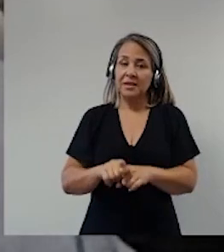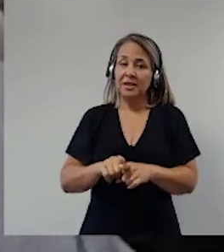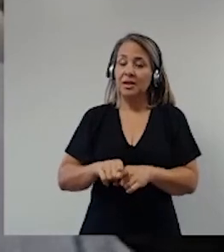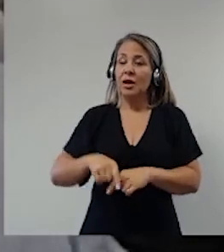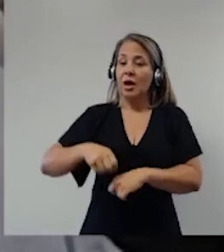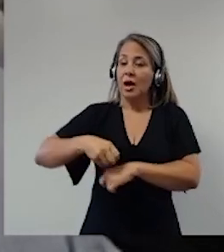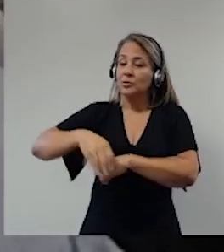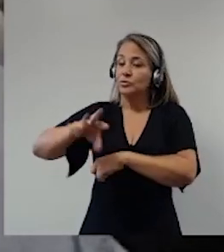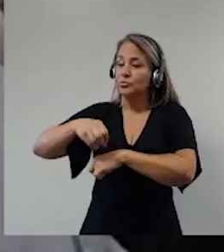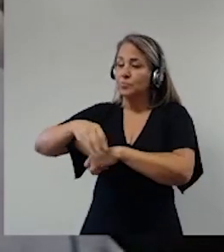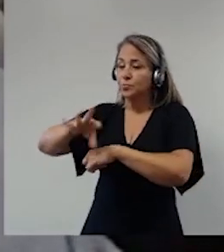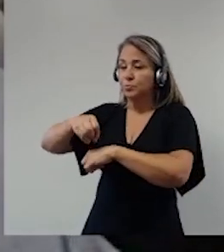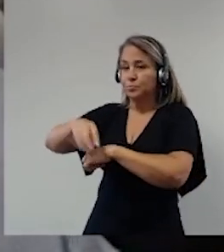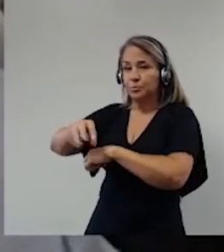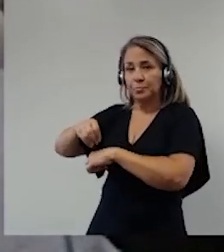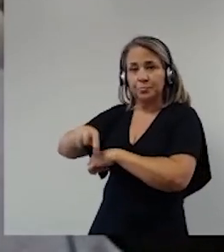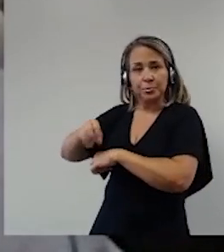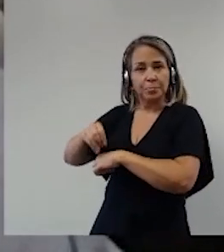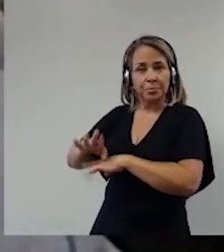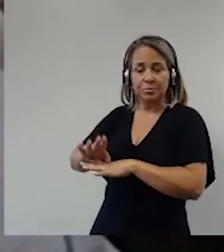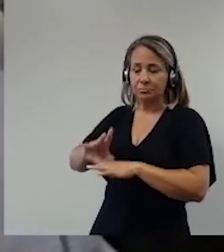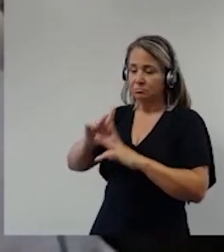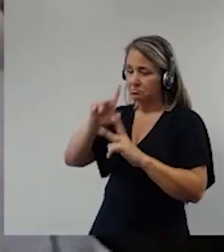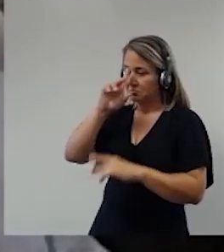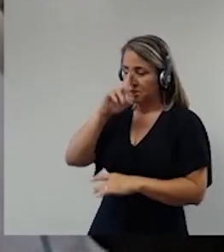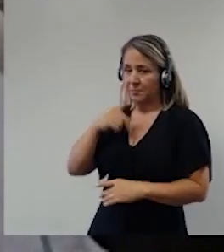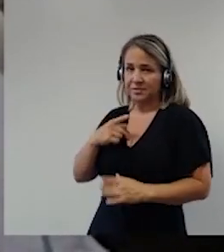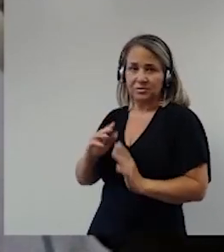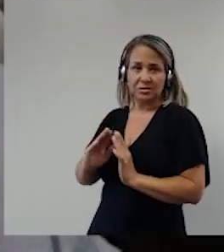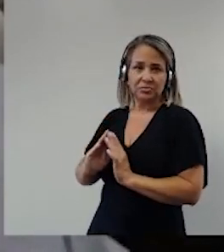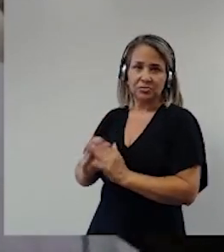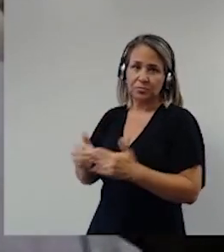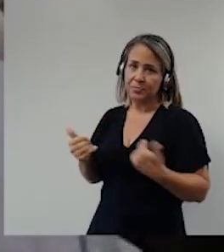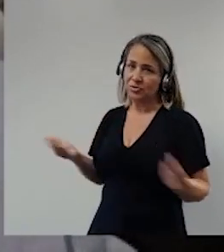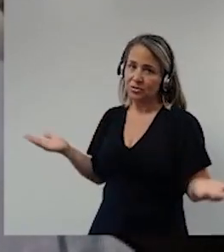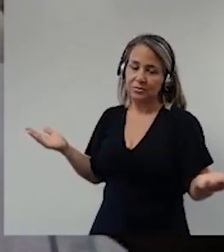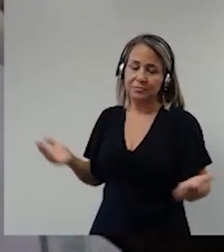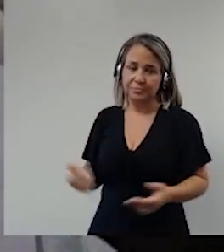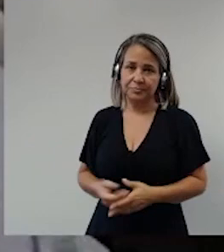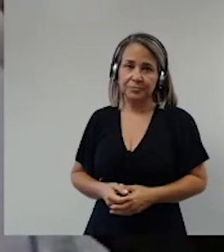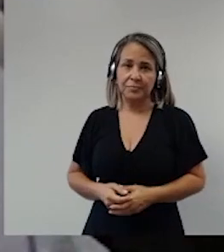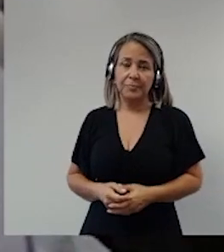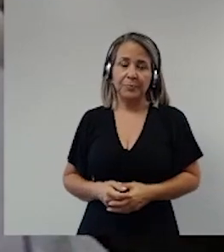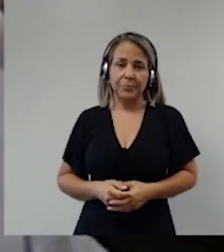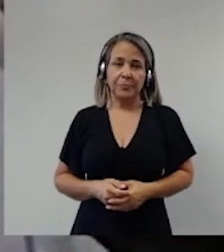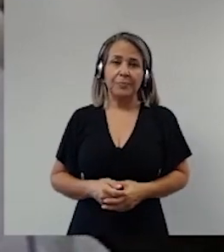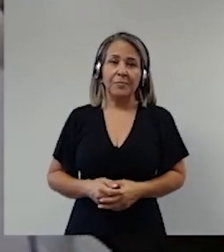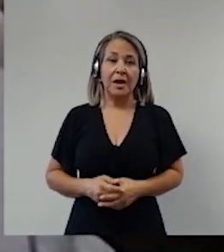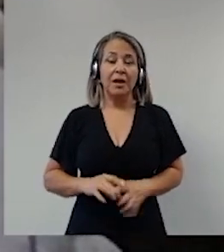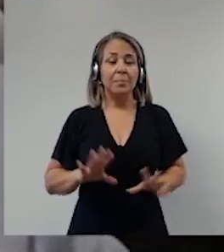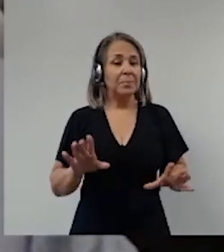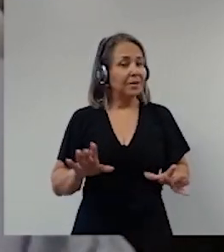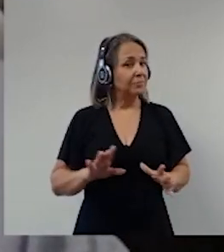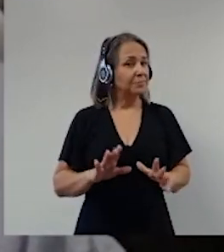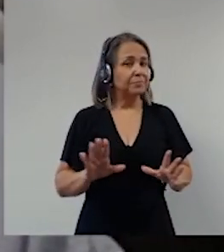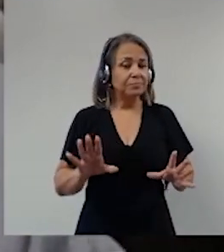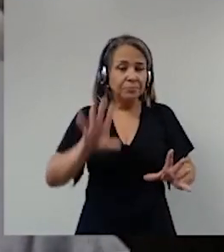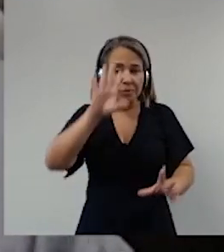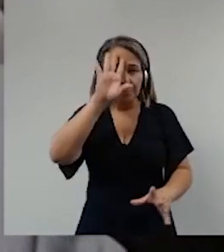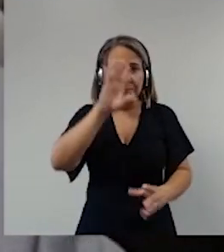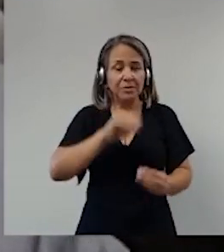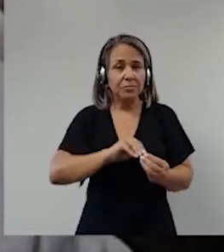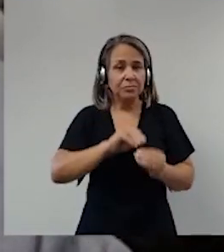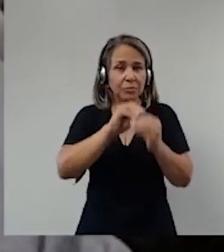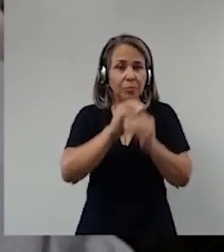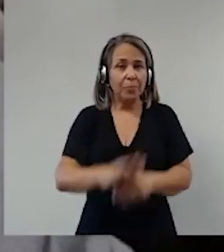a disponibilidade, independentemente de solicitação. E, ainda para fechar esse